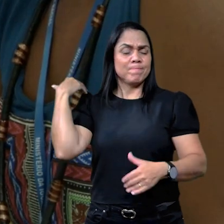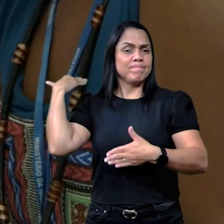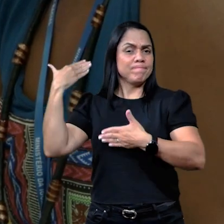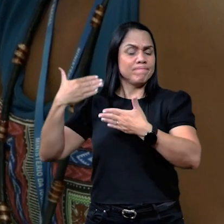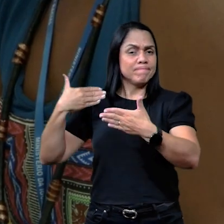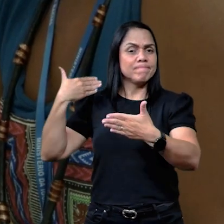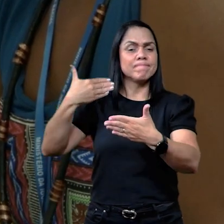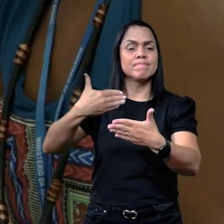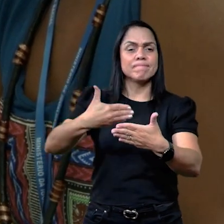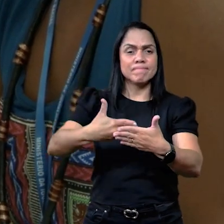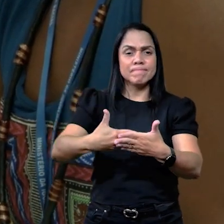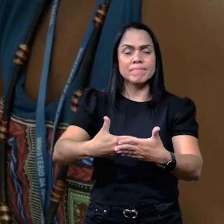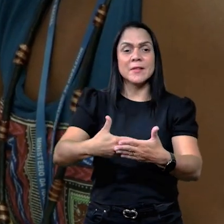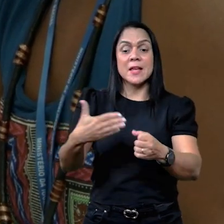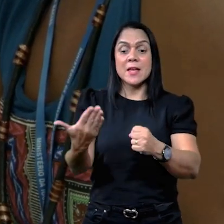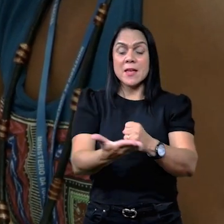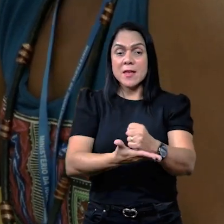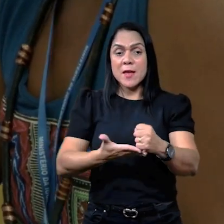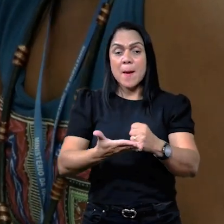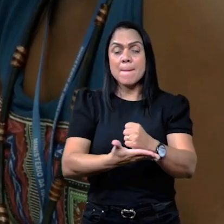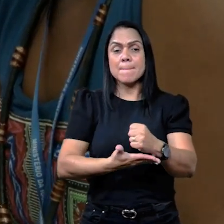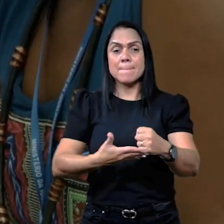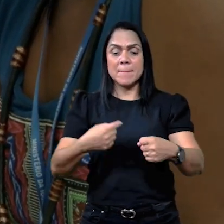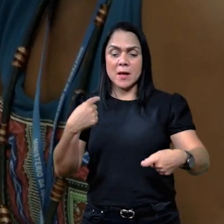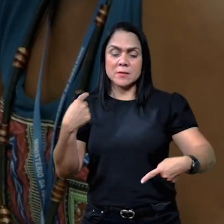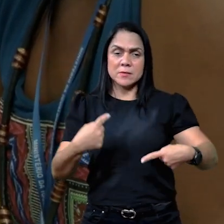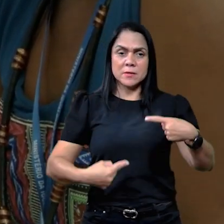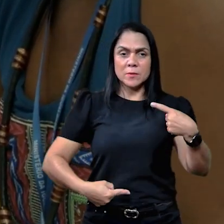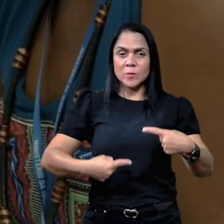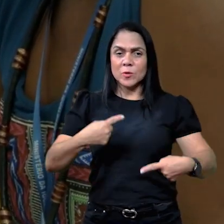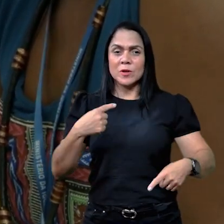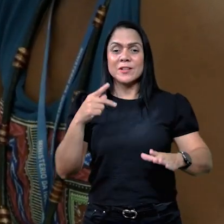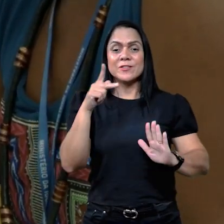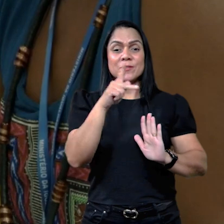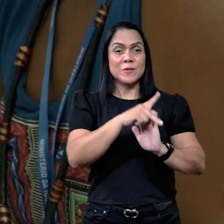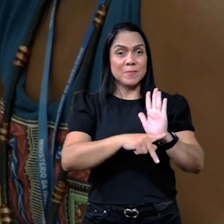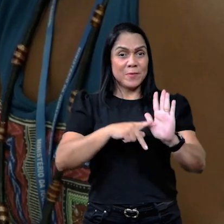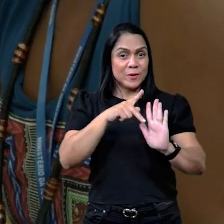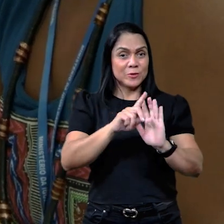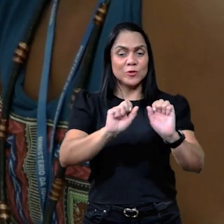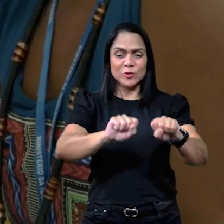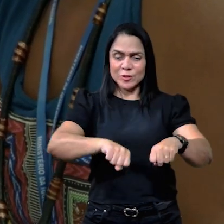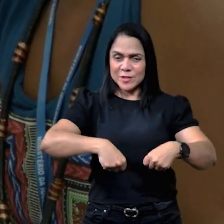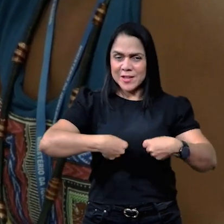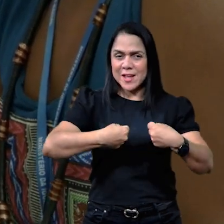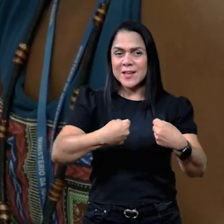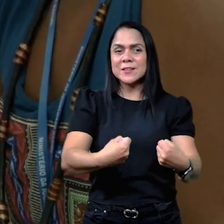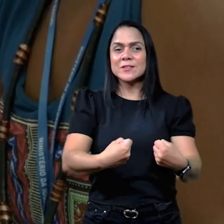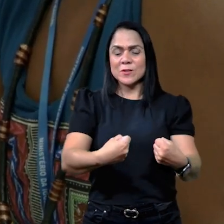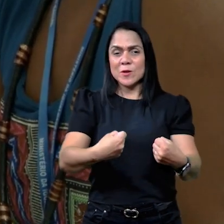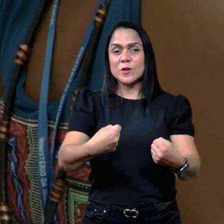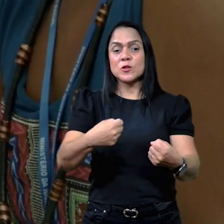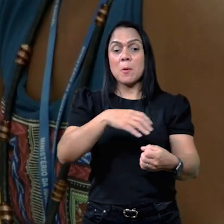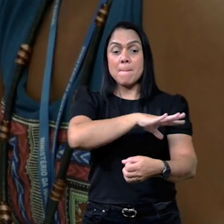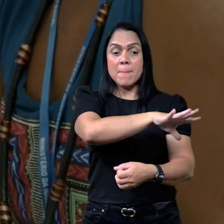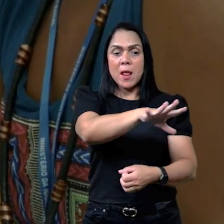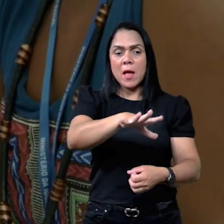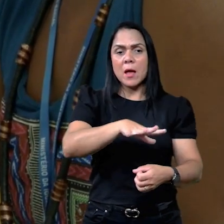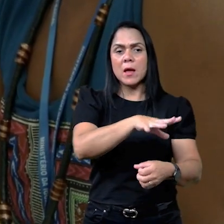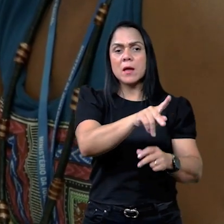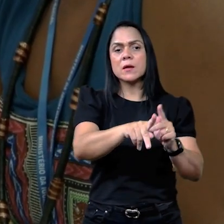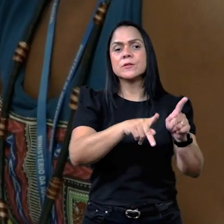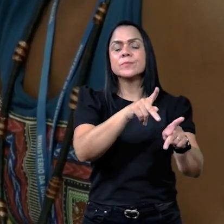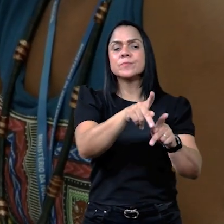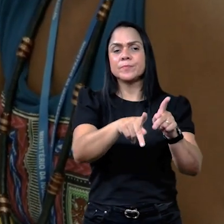nos baseamos nas nossas políticas, na nossa qualificação de programas, ações para a população quilombola do país.